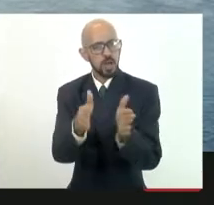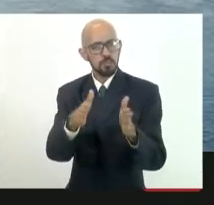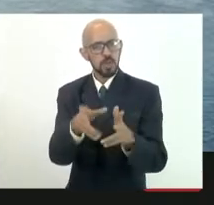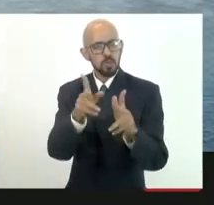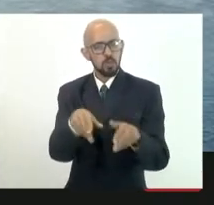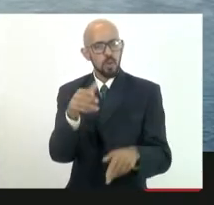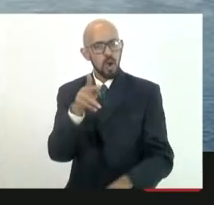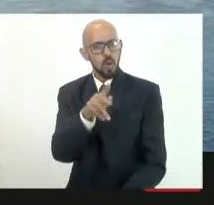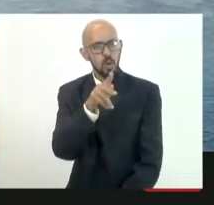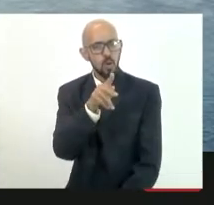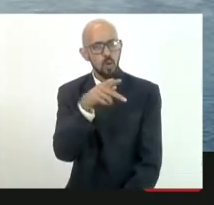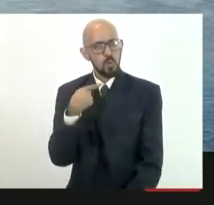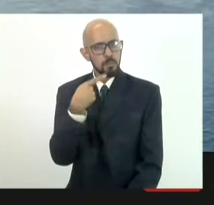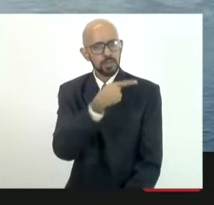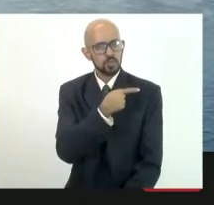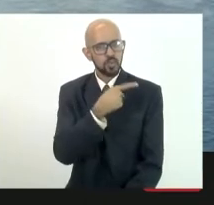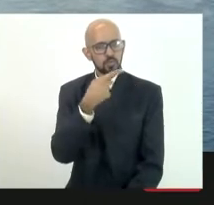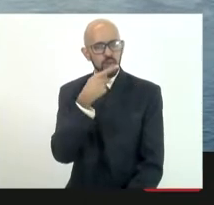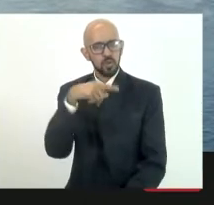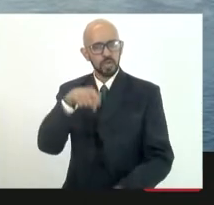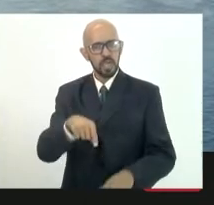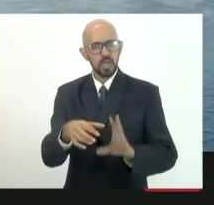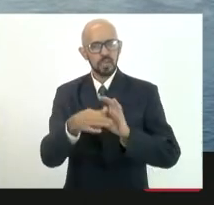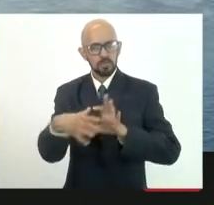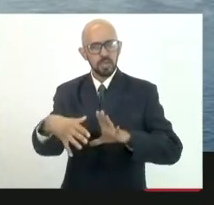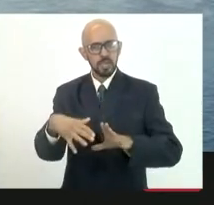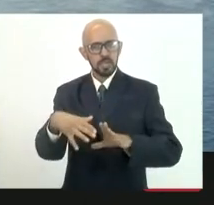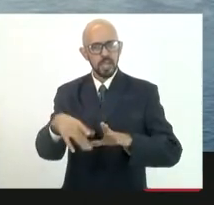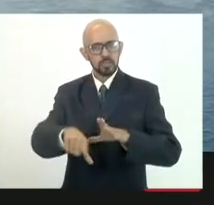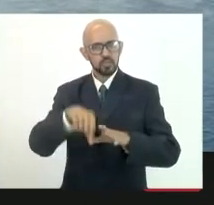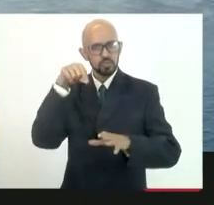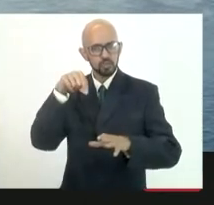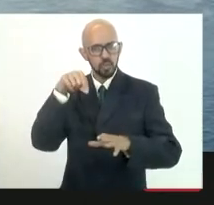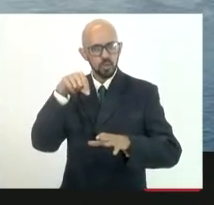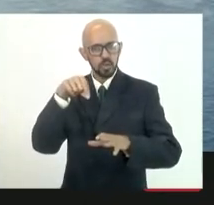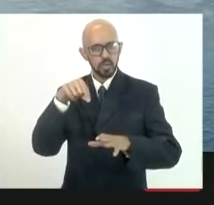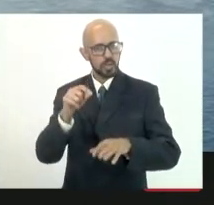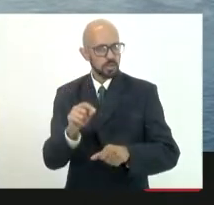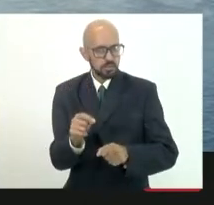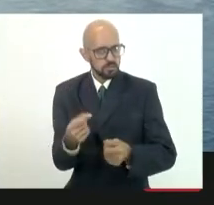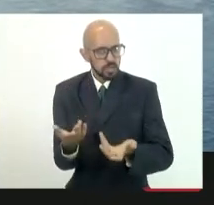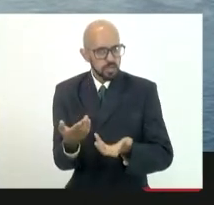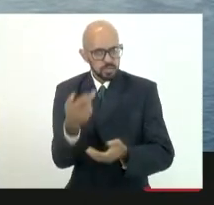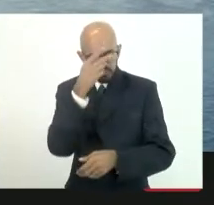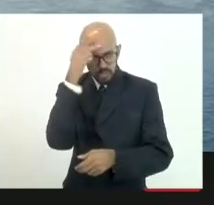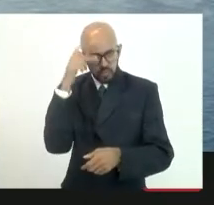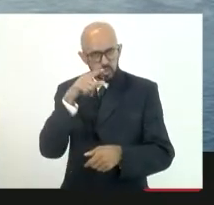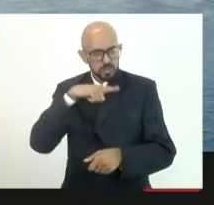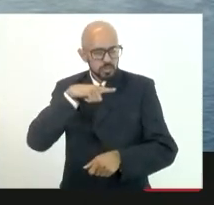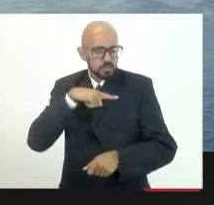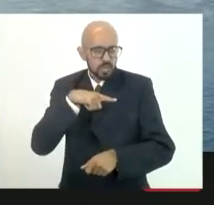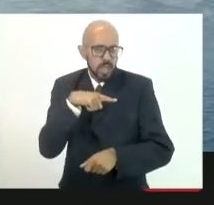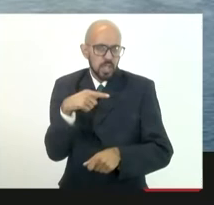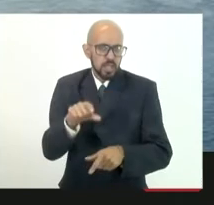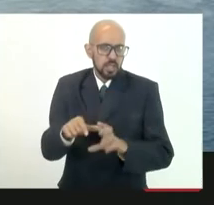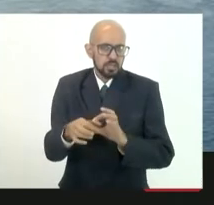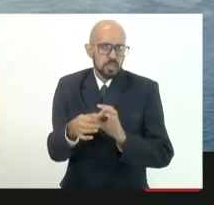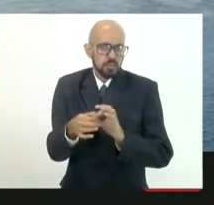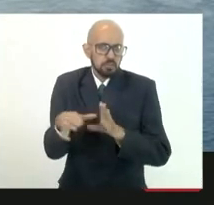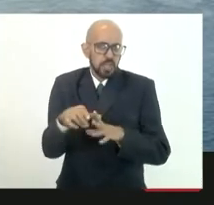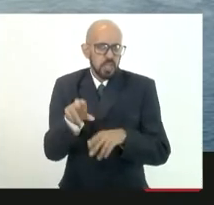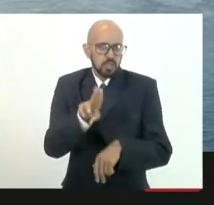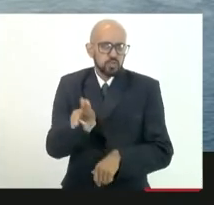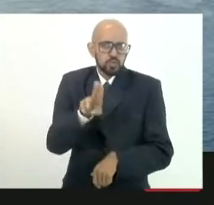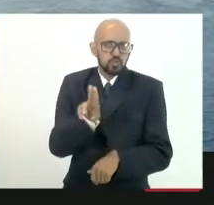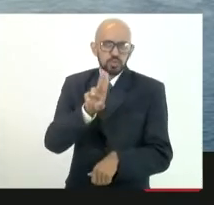Ribeiro, o livre-arbítrio. A liberdade está explícita. As pessoas fazem uso, né, Gugu, e todos presentes aqui, eu estou me referindo a